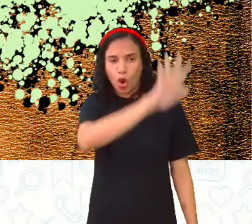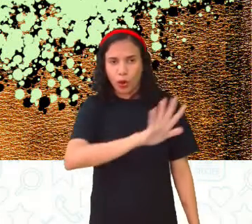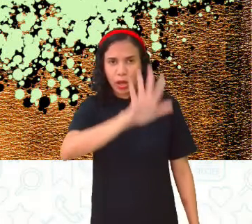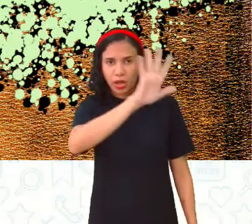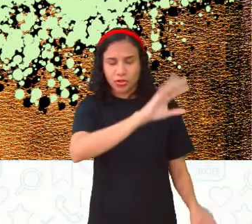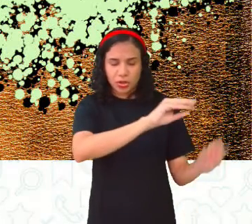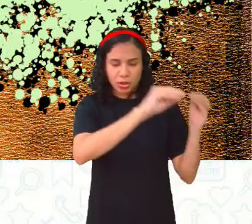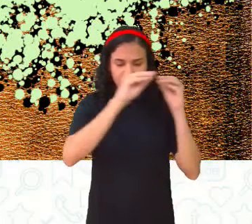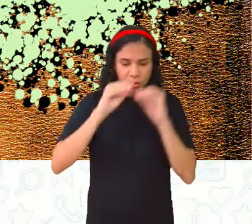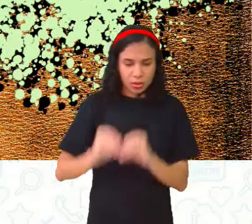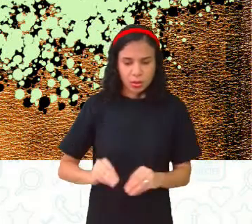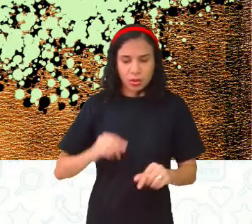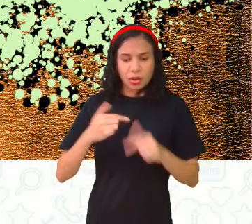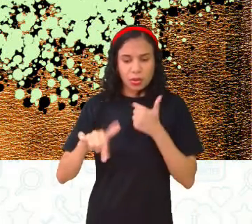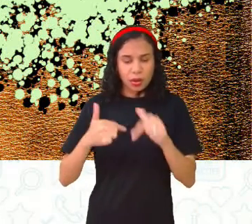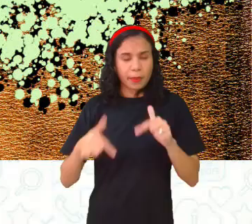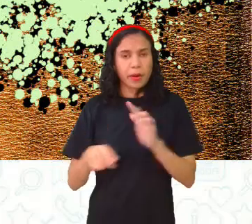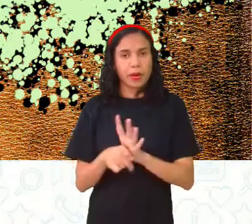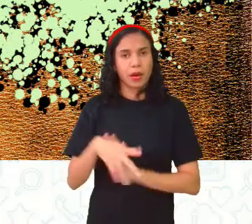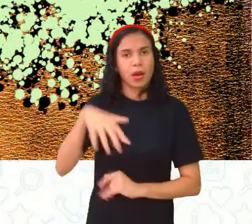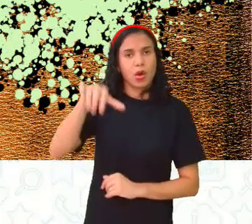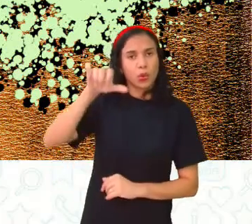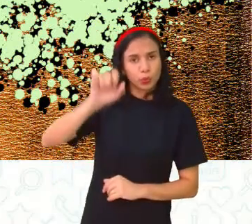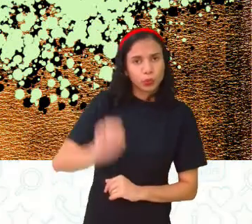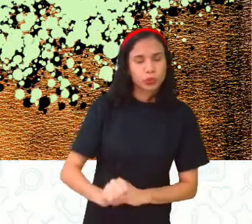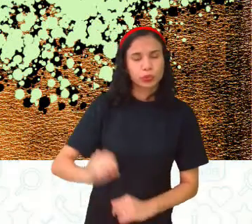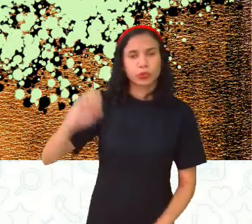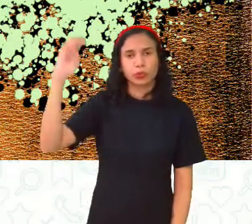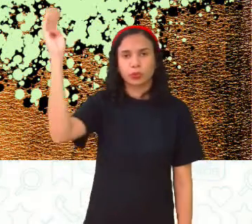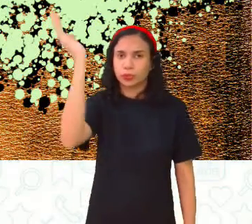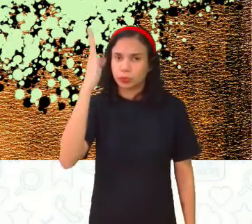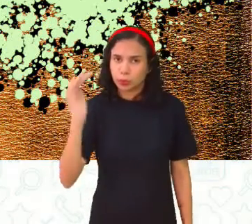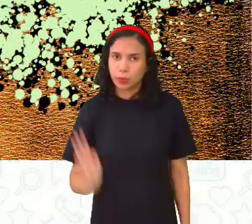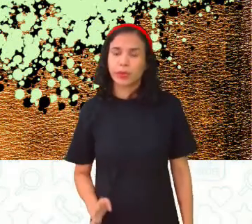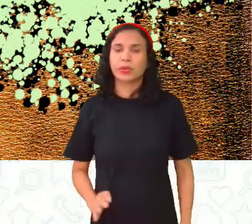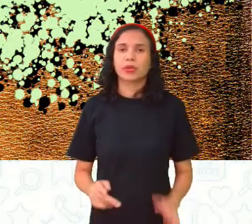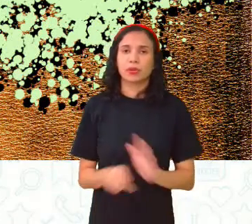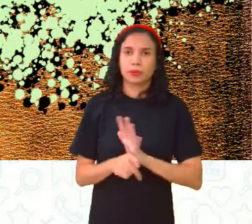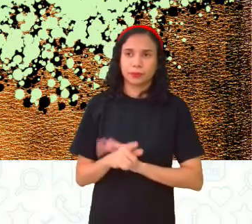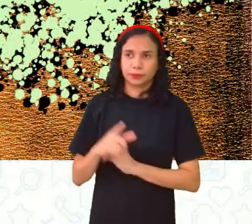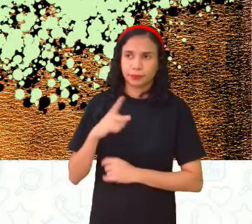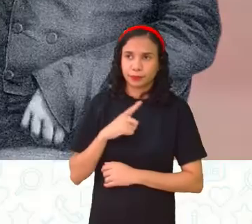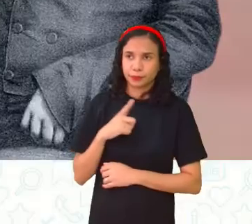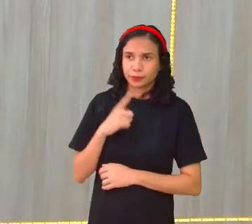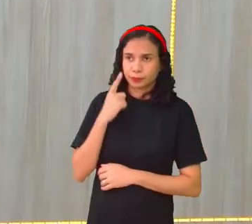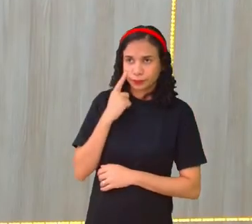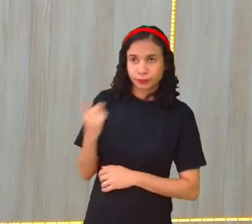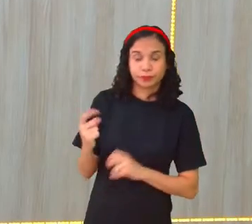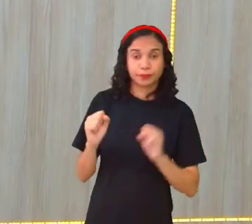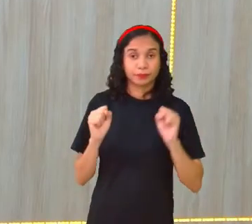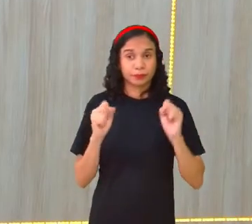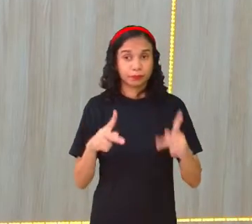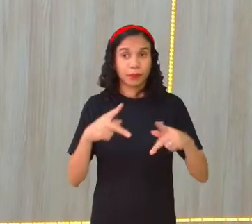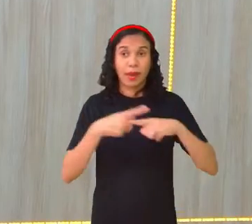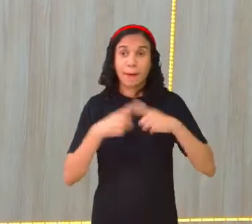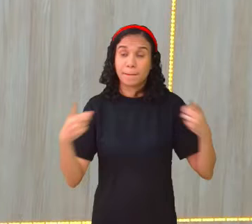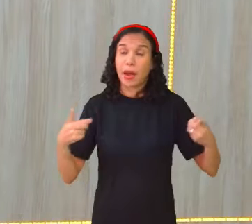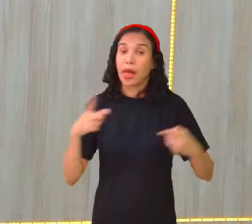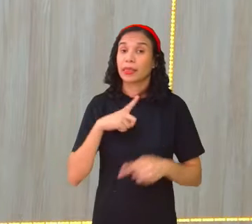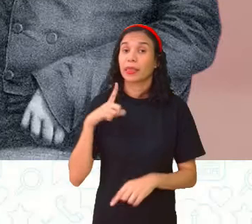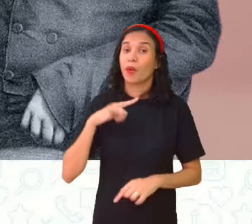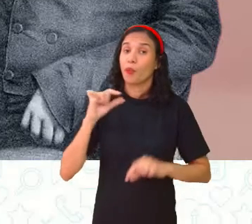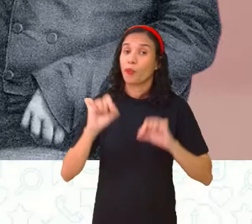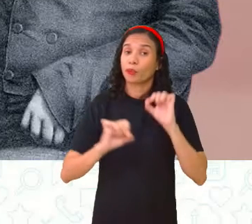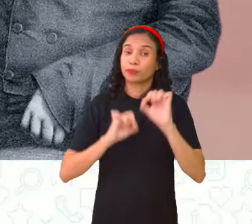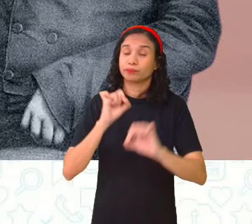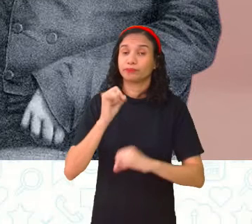para trabalhar nas lavouras de café, né, na região Sudeste. Okay? Mas aí